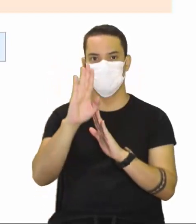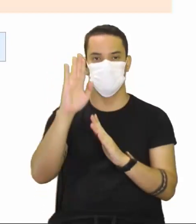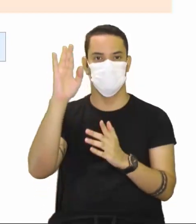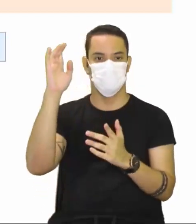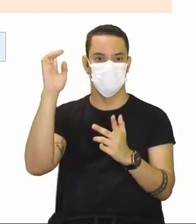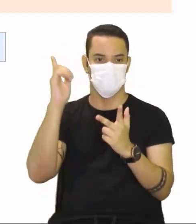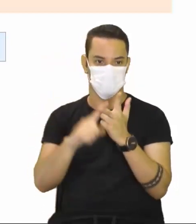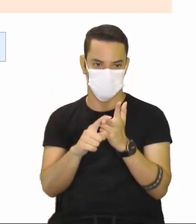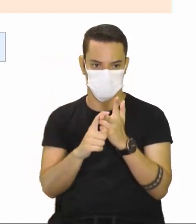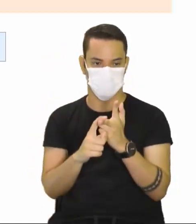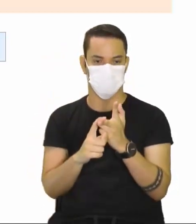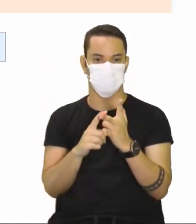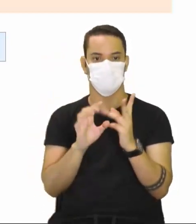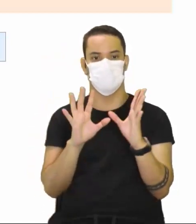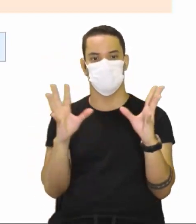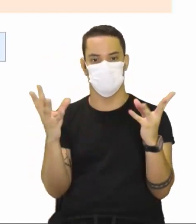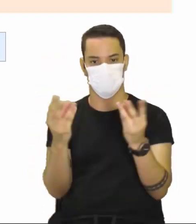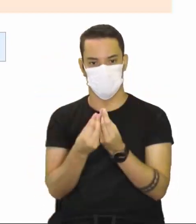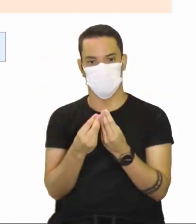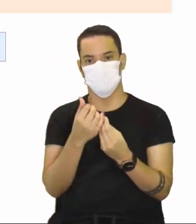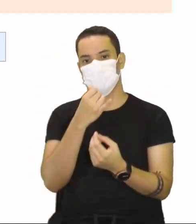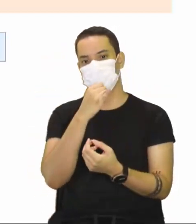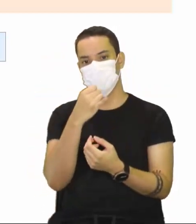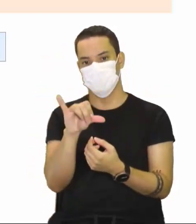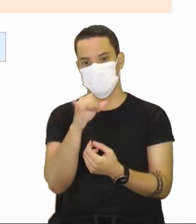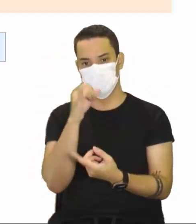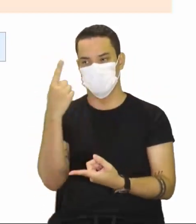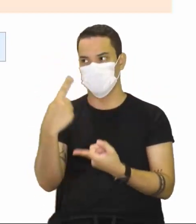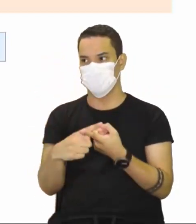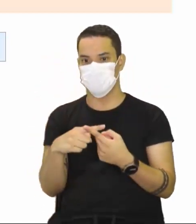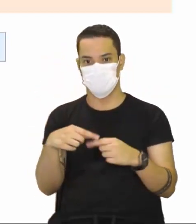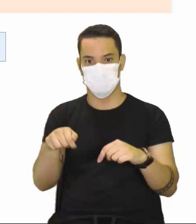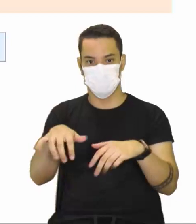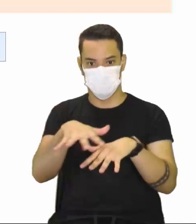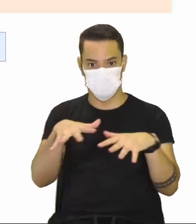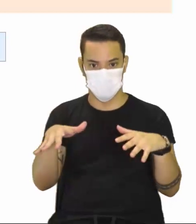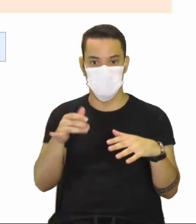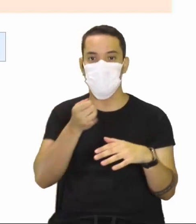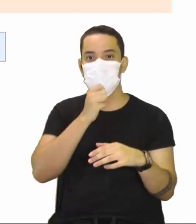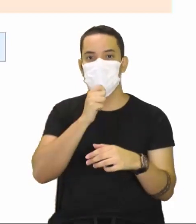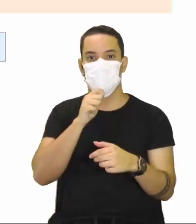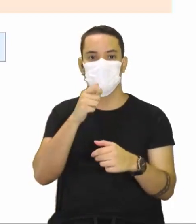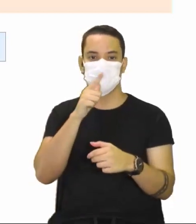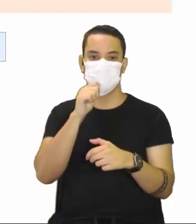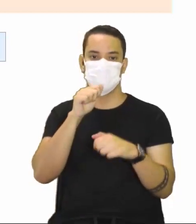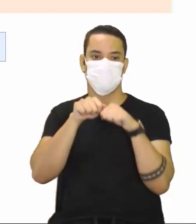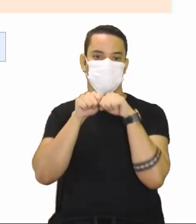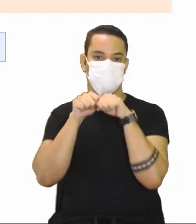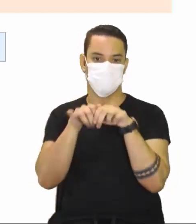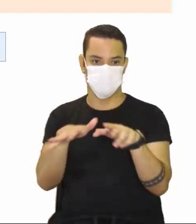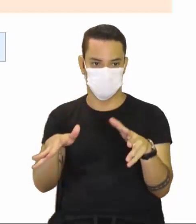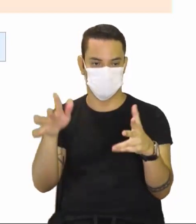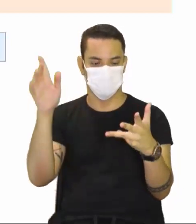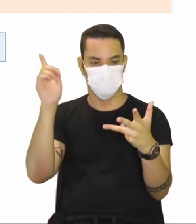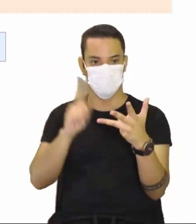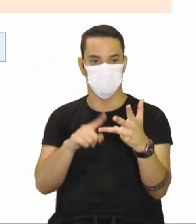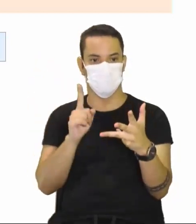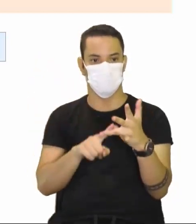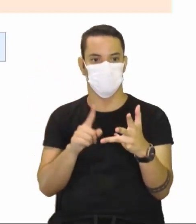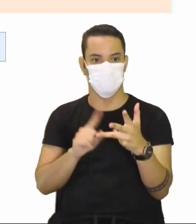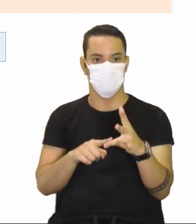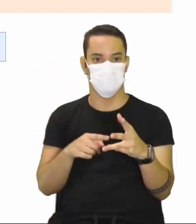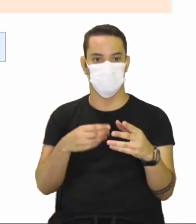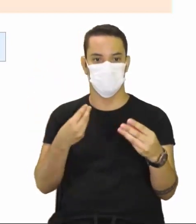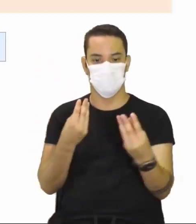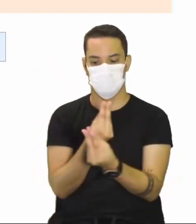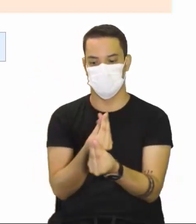Letra C, condução de eletricidade quando o composto está no estado líquido. E também solubilidade